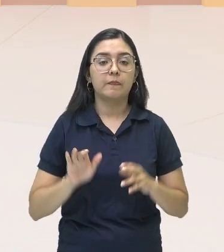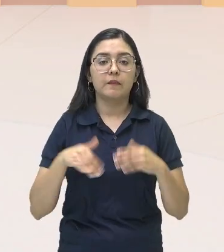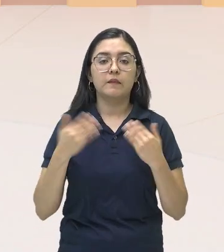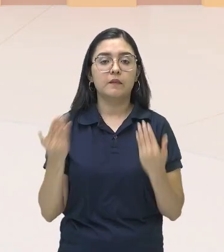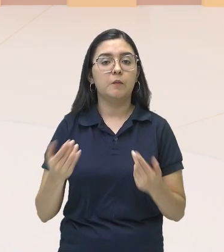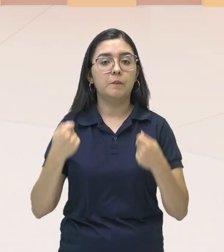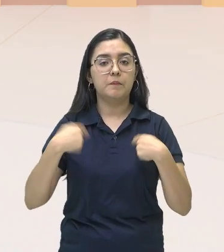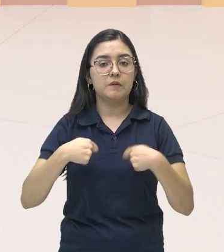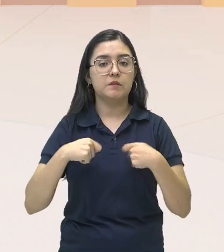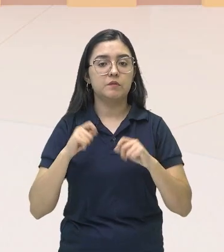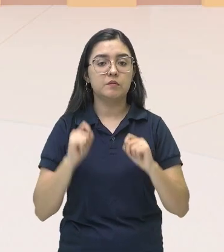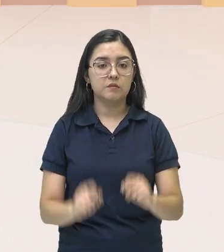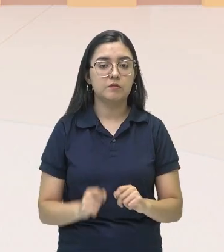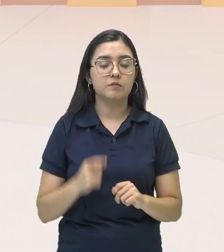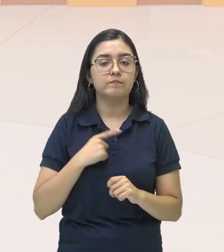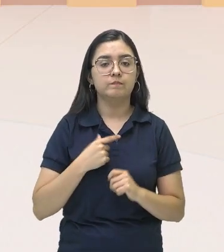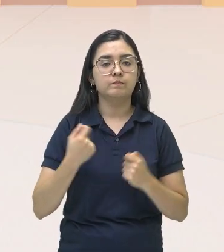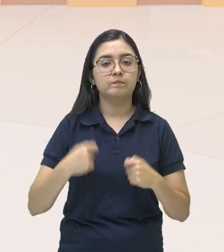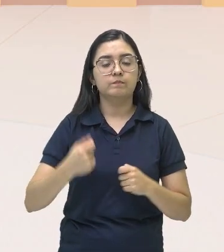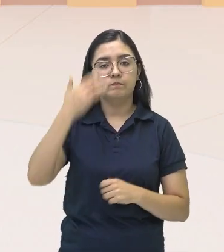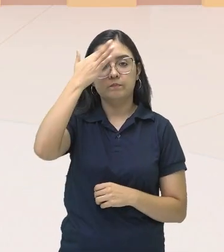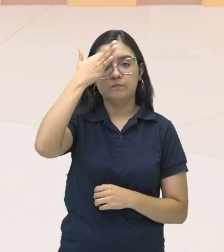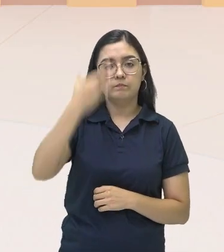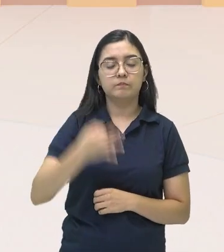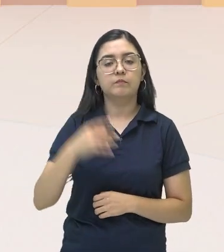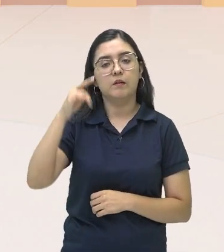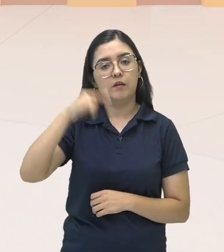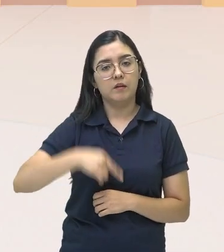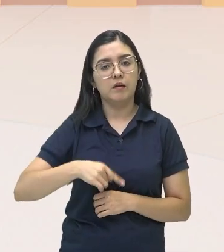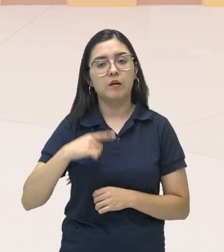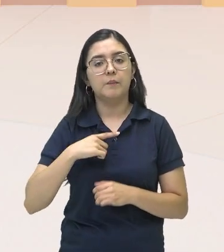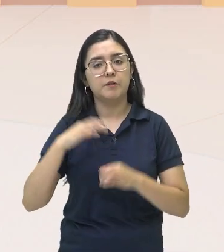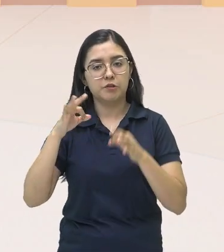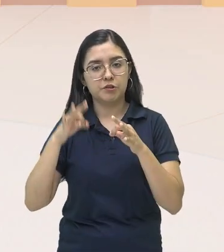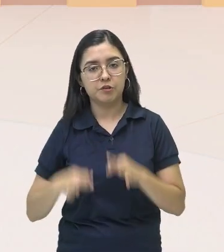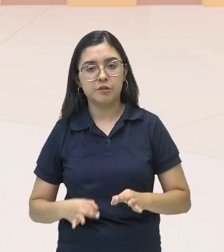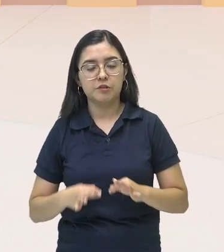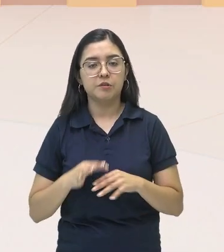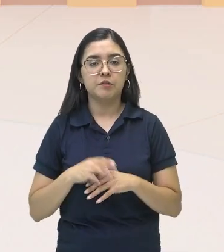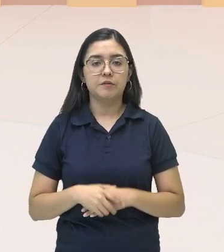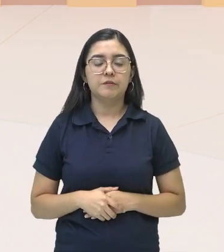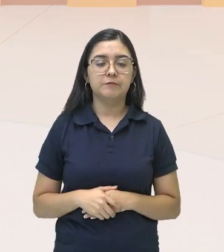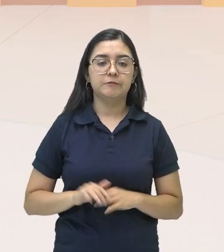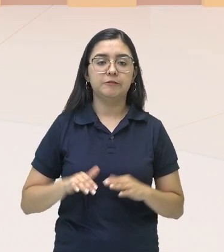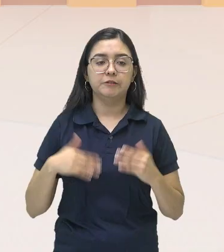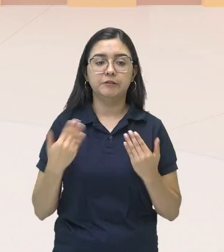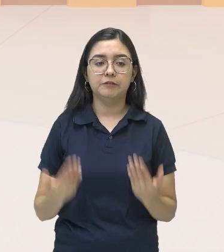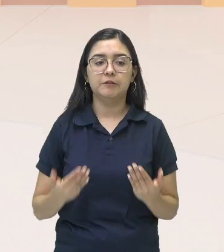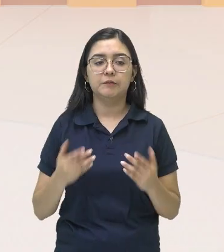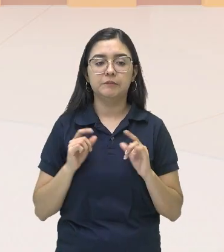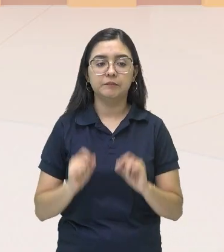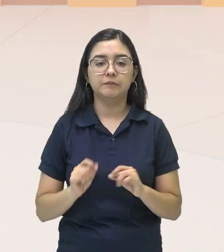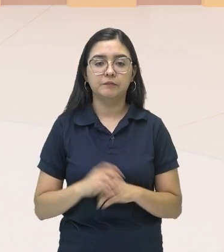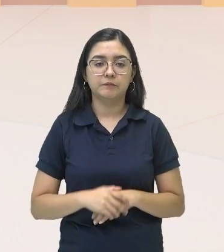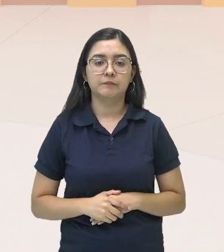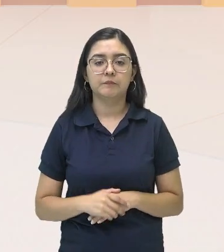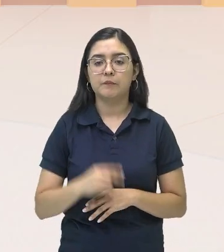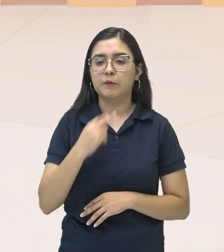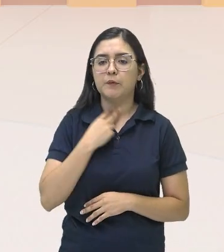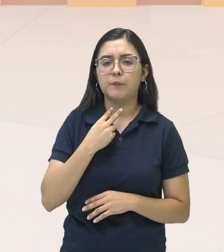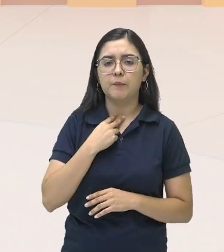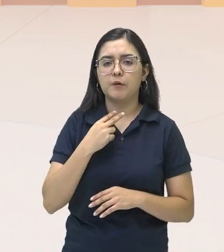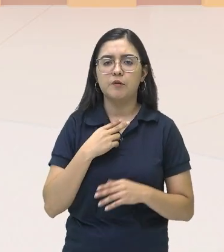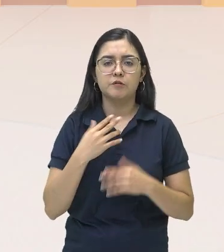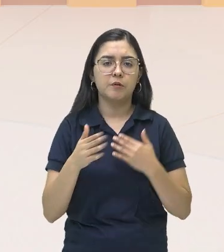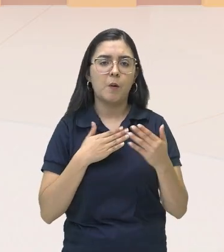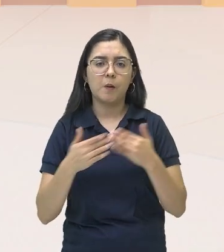isso precisa ser entendido, sim, como uma dignidade, tá? Então, não pode ser feita de